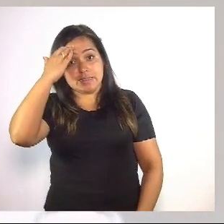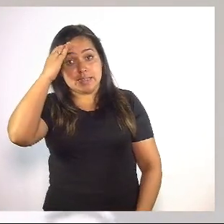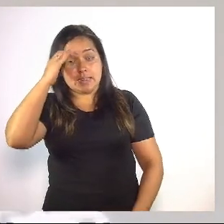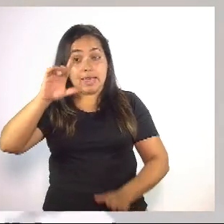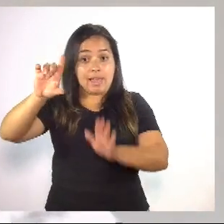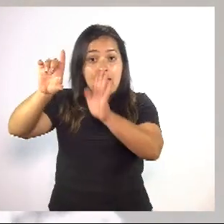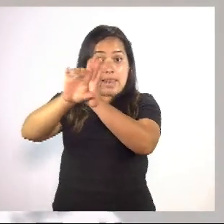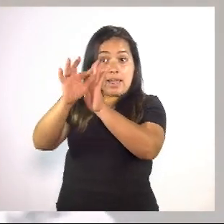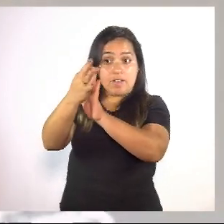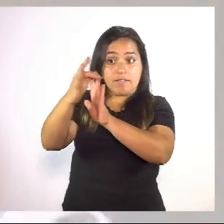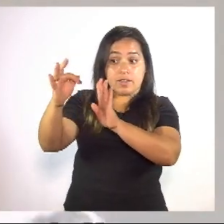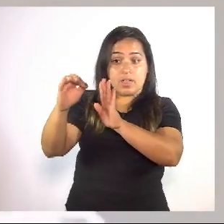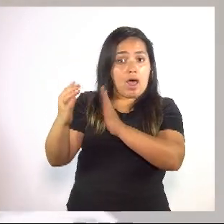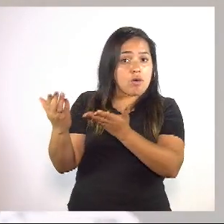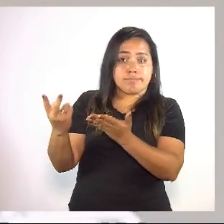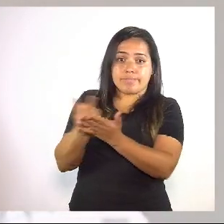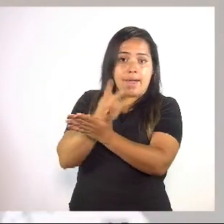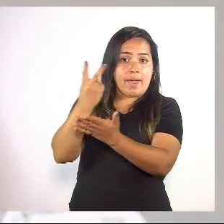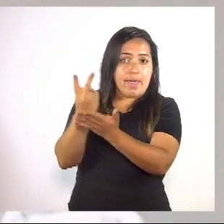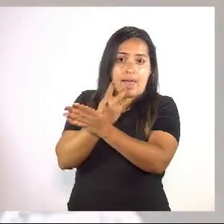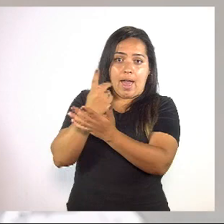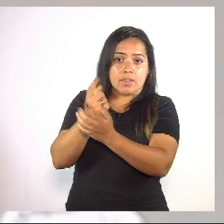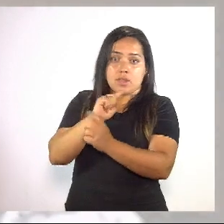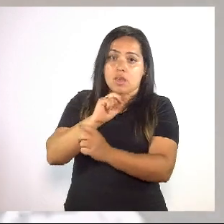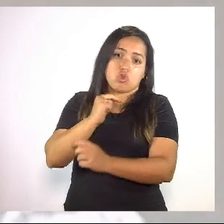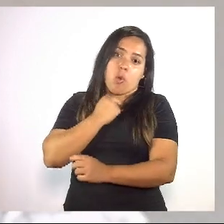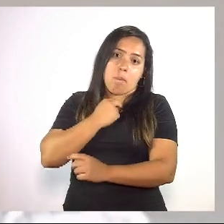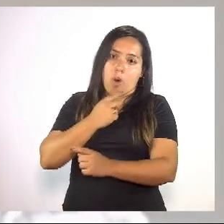de fato, inconstitucional. Seguindo,